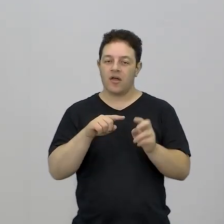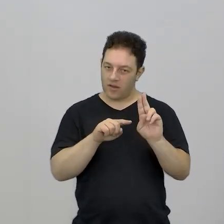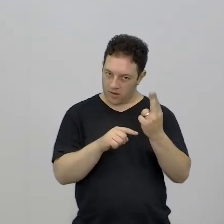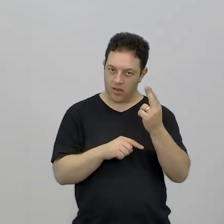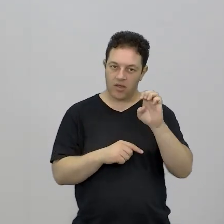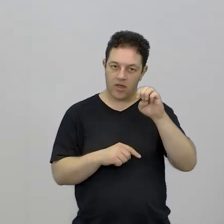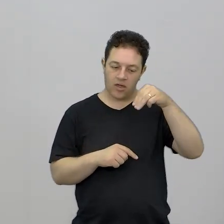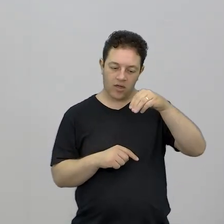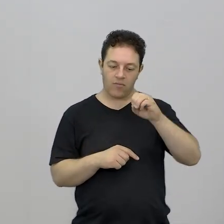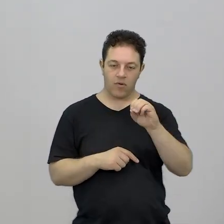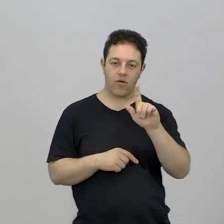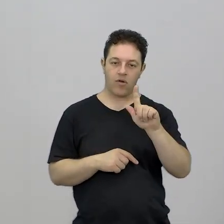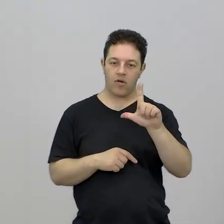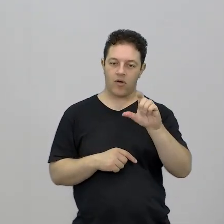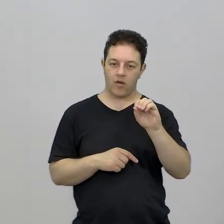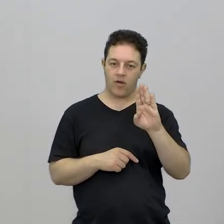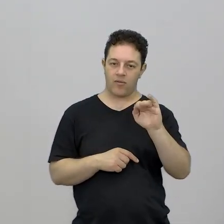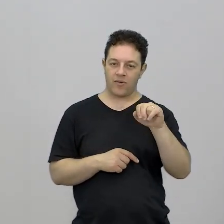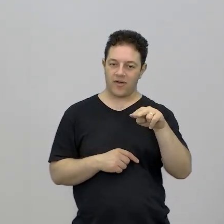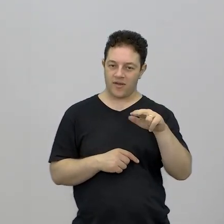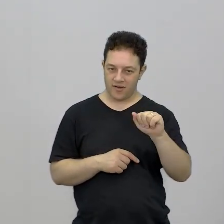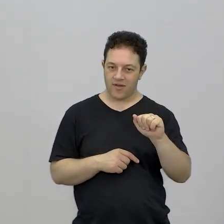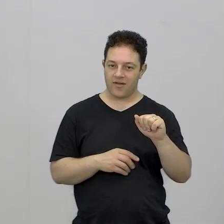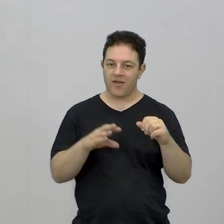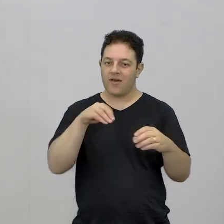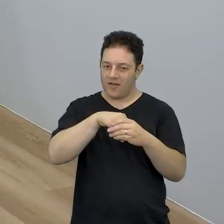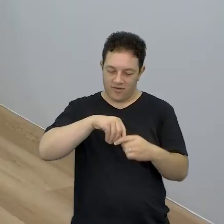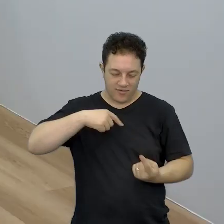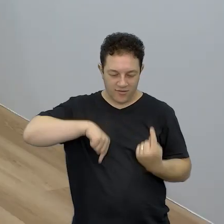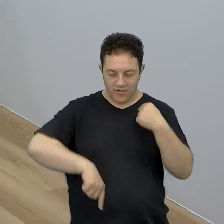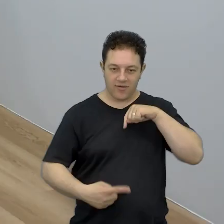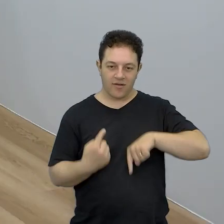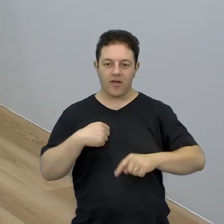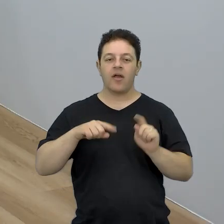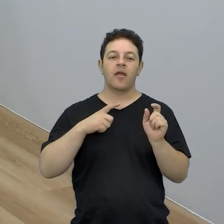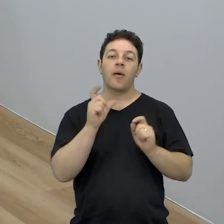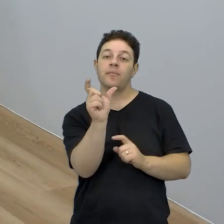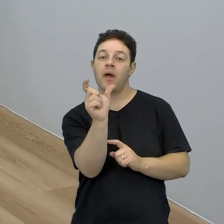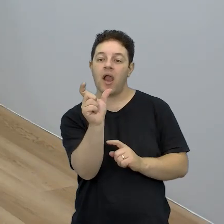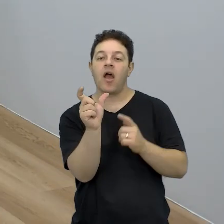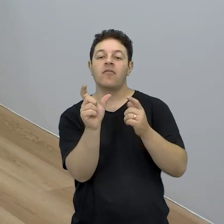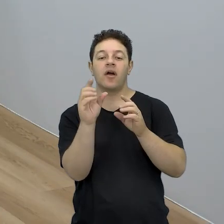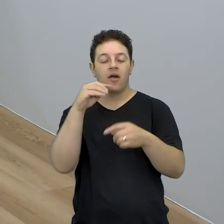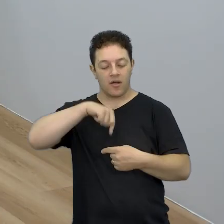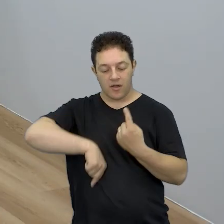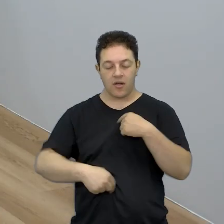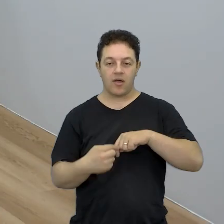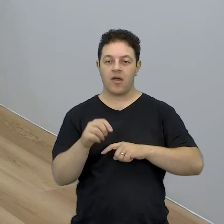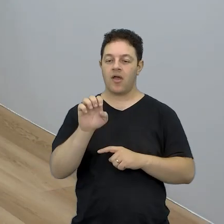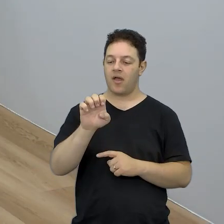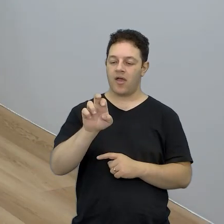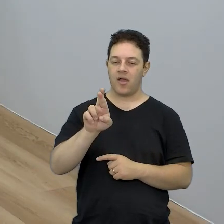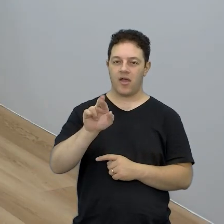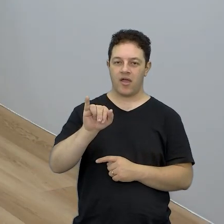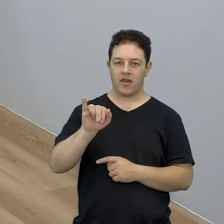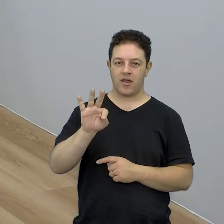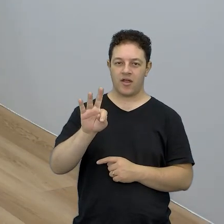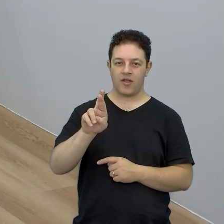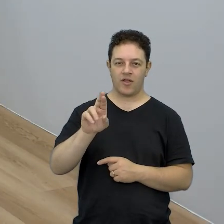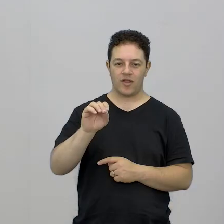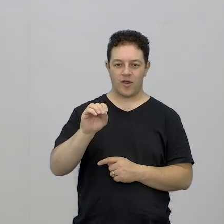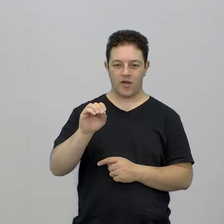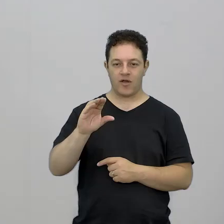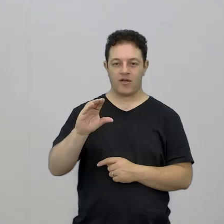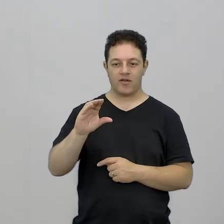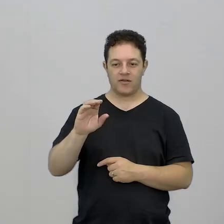nossos eritrócitos. Olha só, né? Então, aí mais uma palavrinha aí para vocês aprenderem, né? Então, a hemoglobina é uma